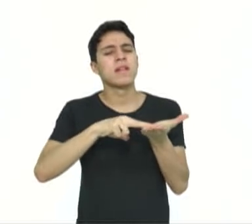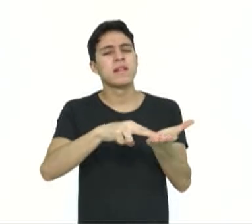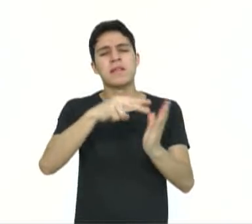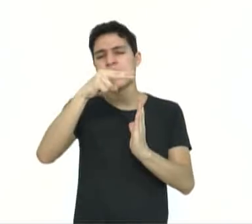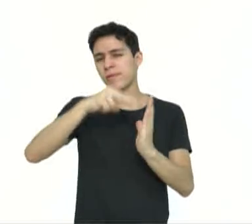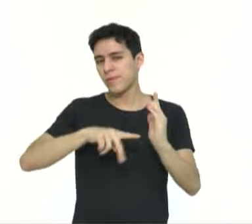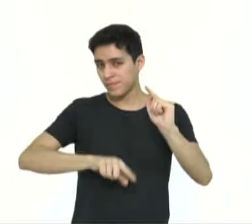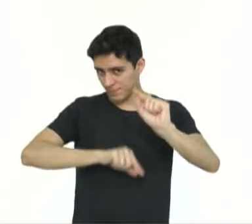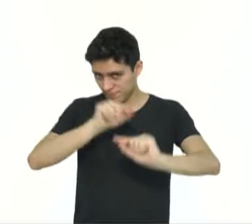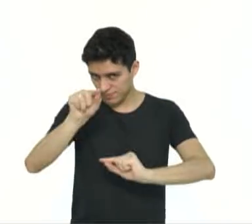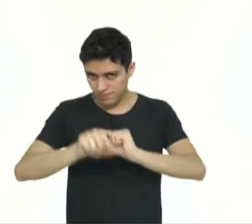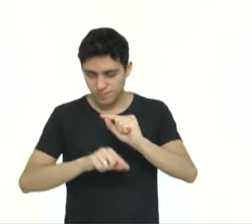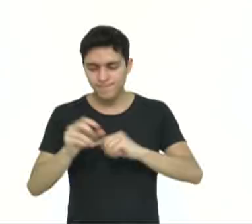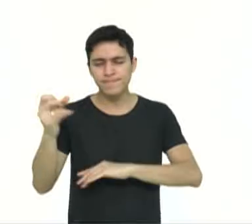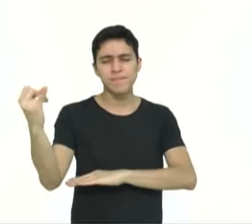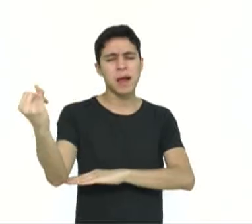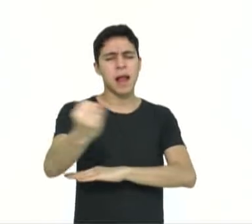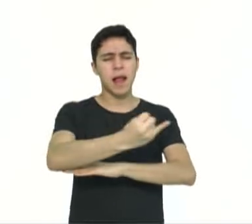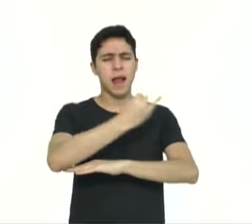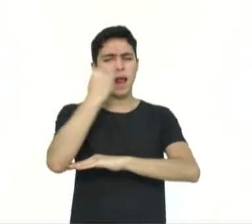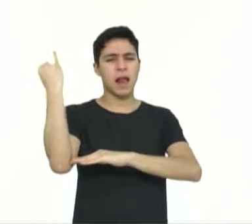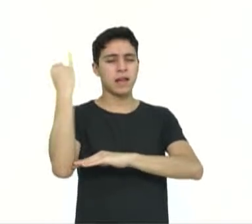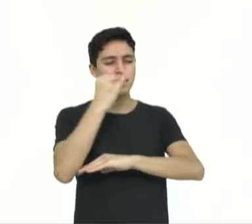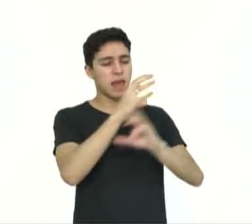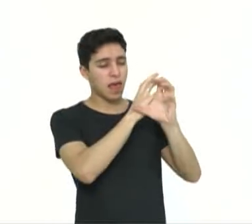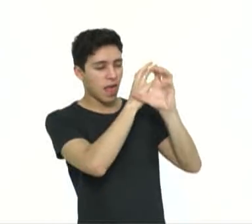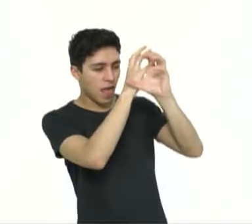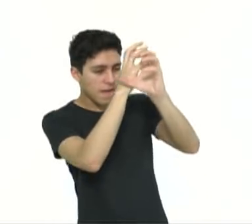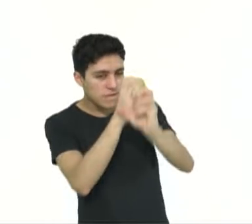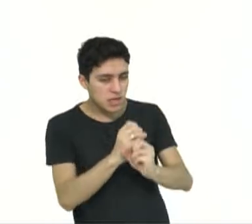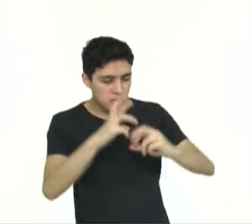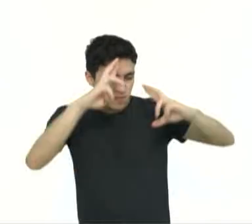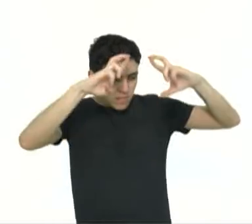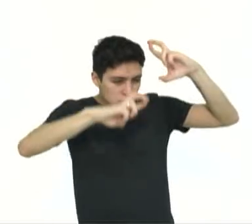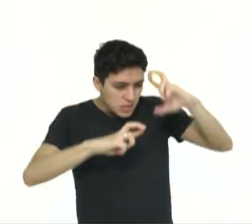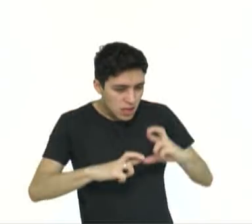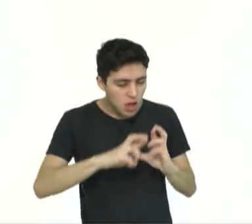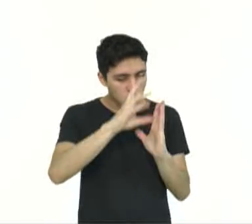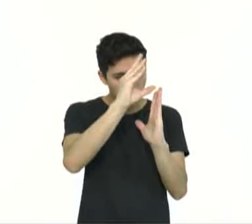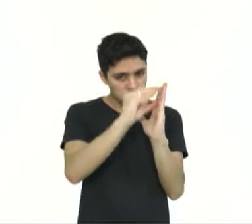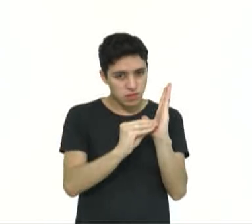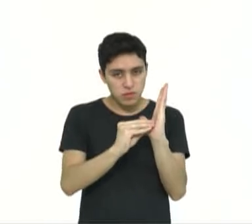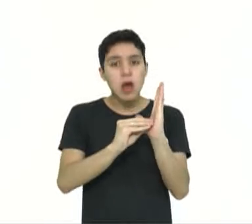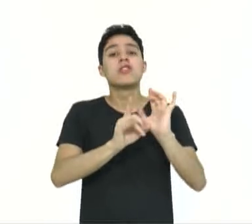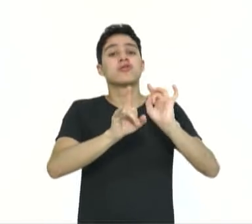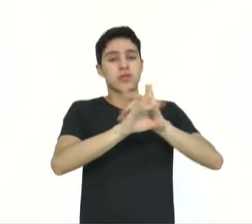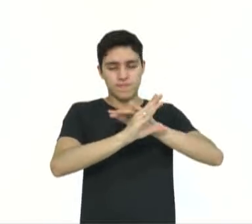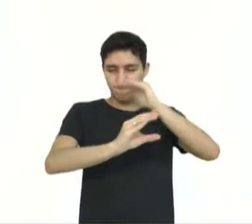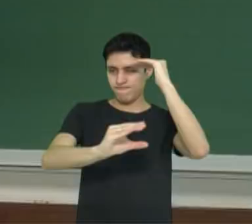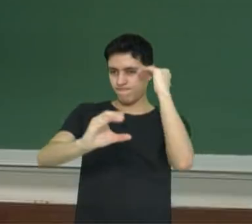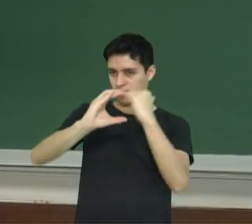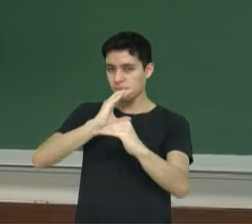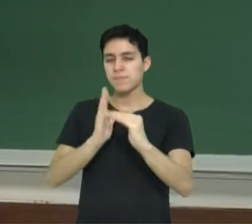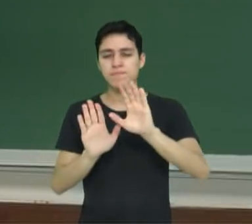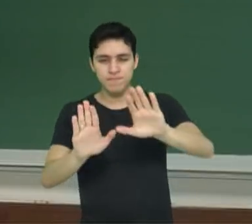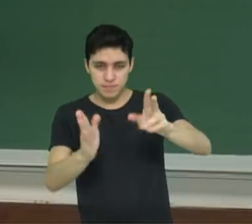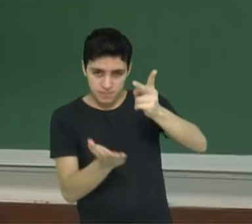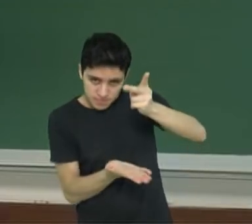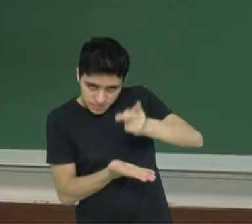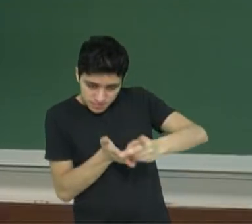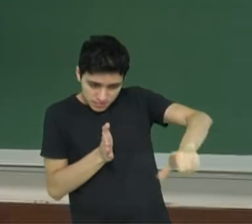leitor, é fundamental revisar o quê? O conteúdo antes do envio. Sempre quando a gente escreve, é muito importante a